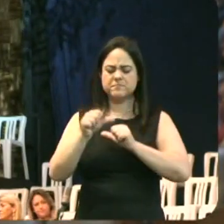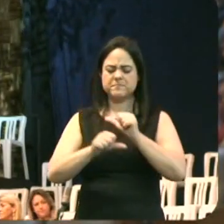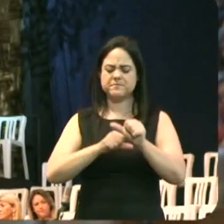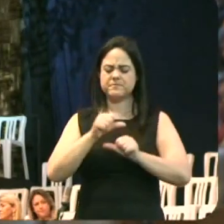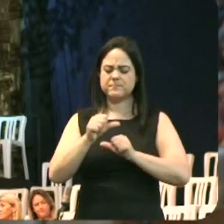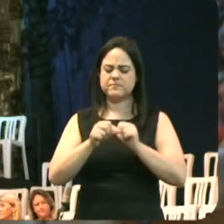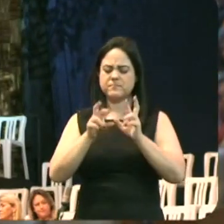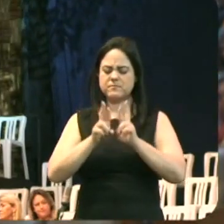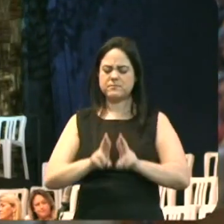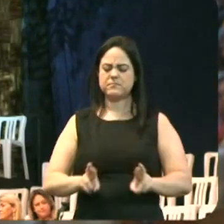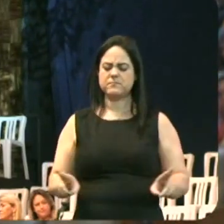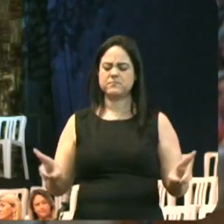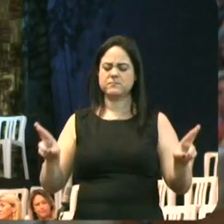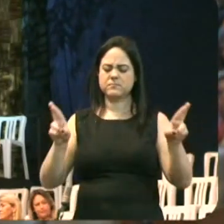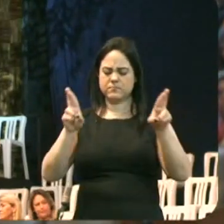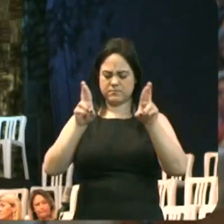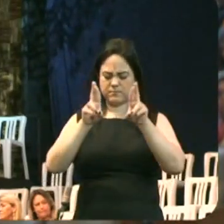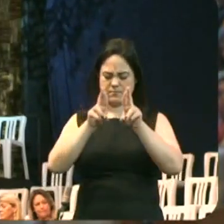Transformação e restauração.